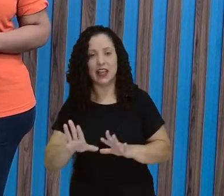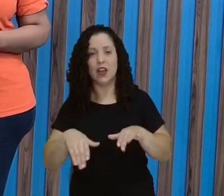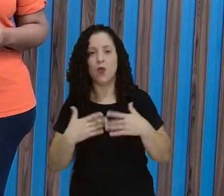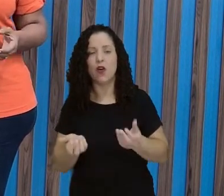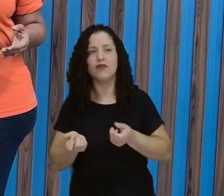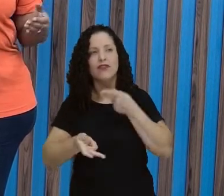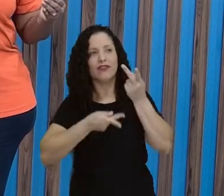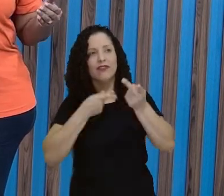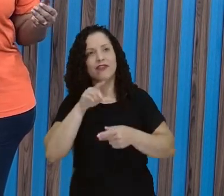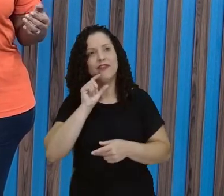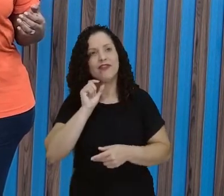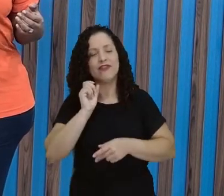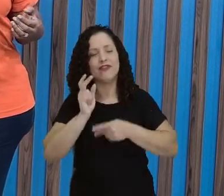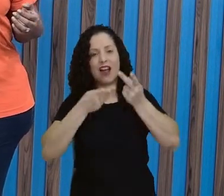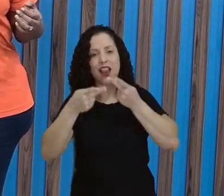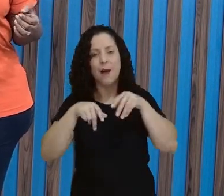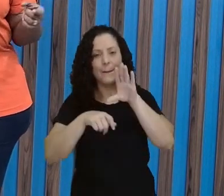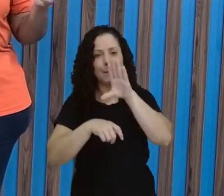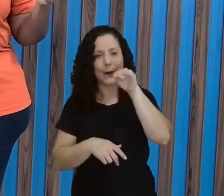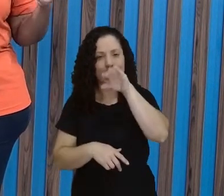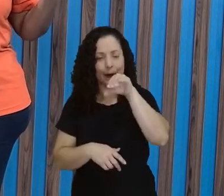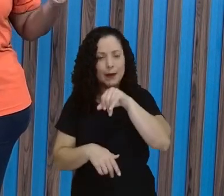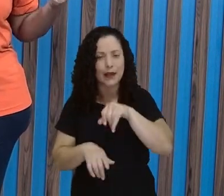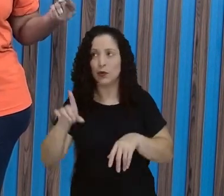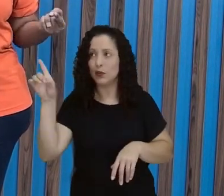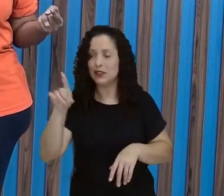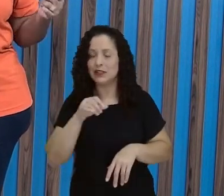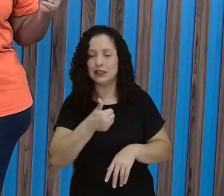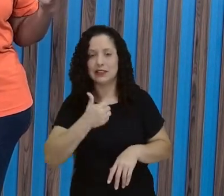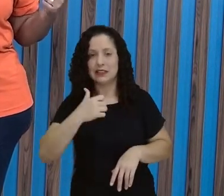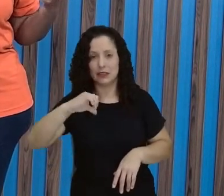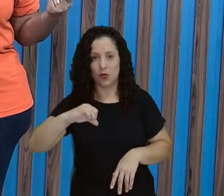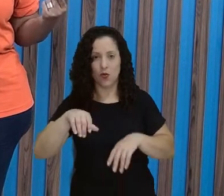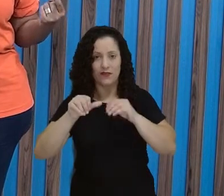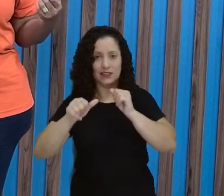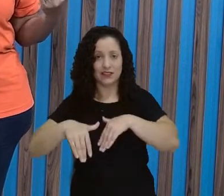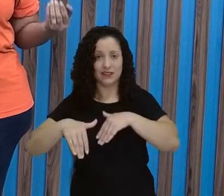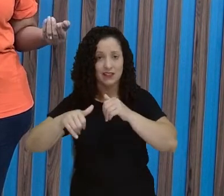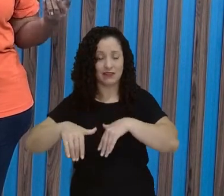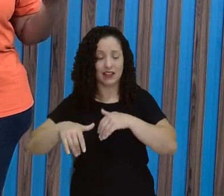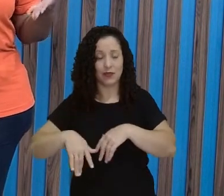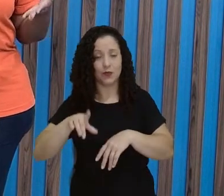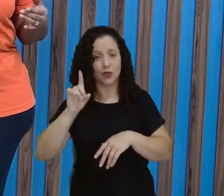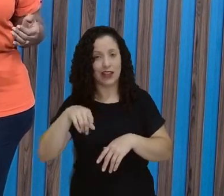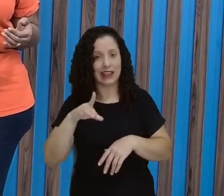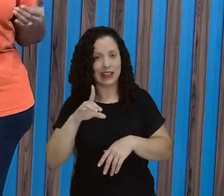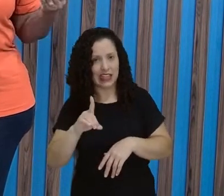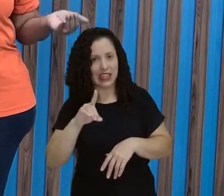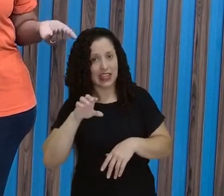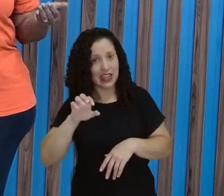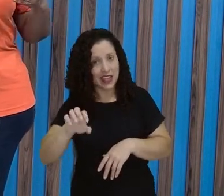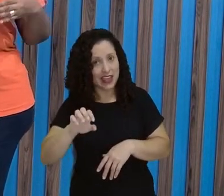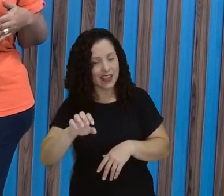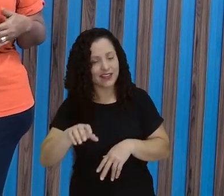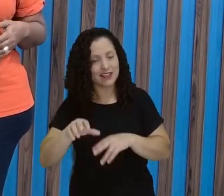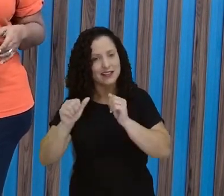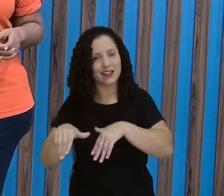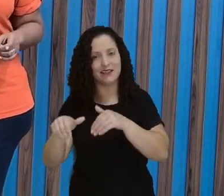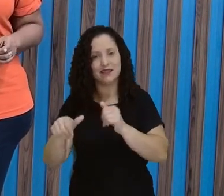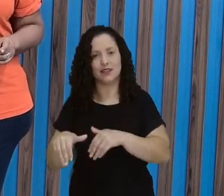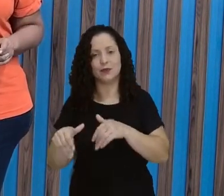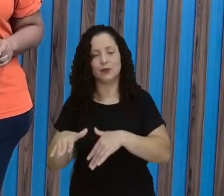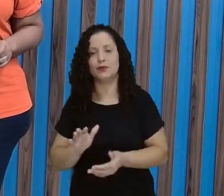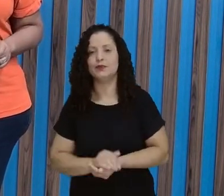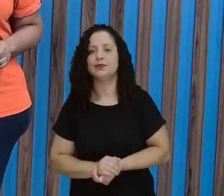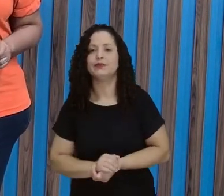fala. Então, esse 19 de setembro não é de mesmo, não, DI não. É de setembro.